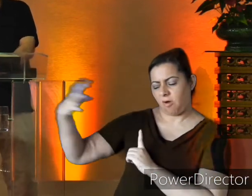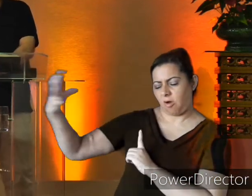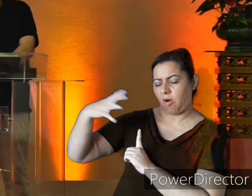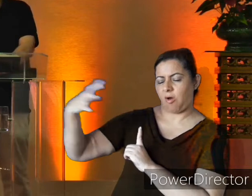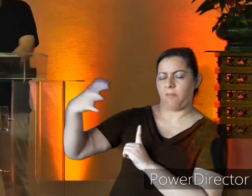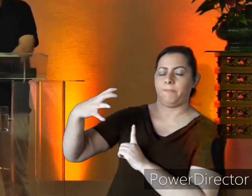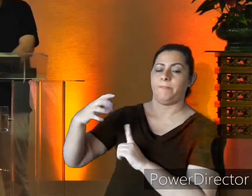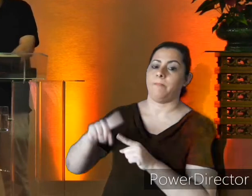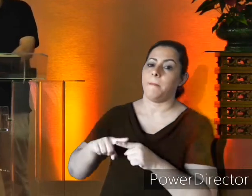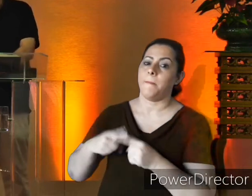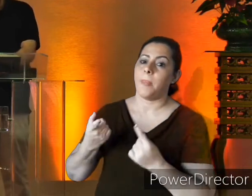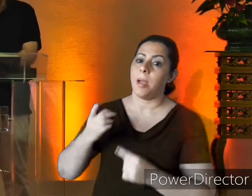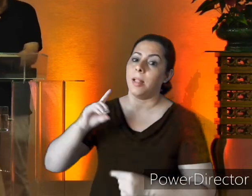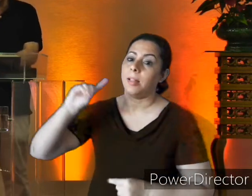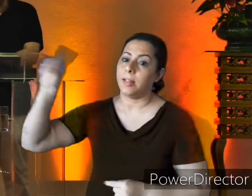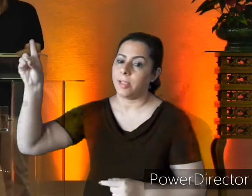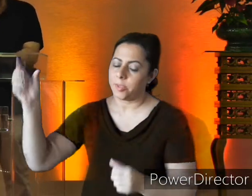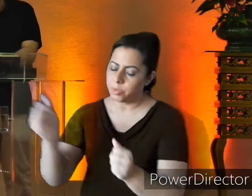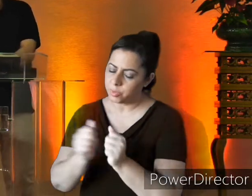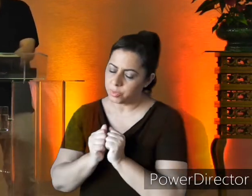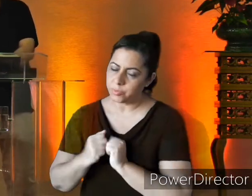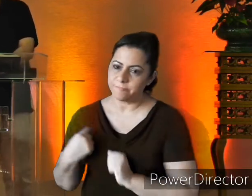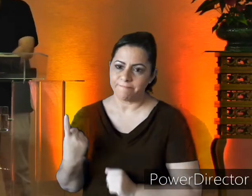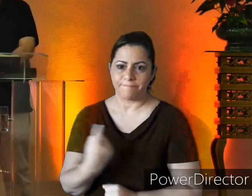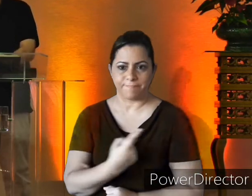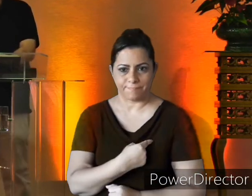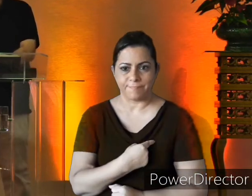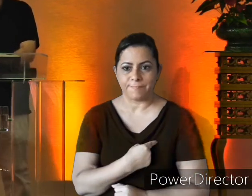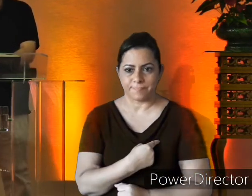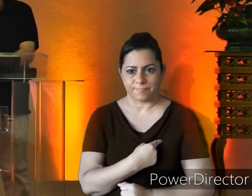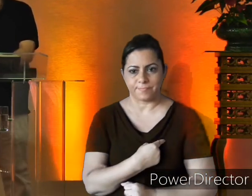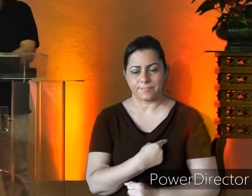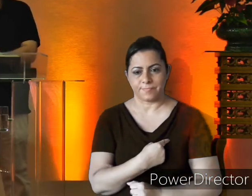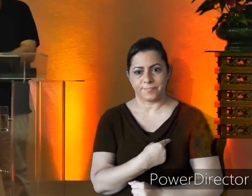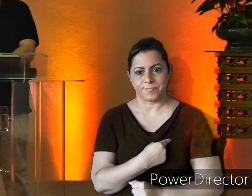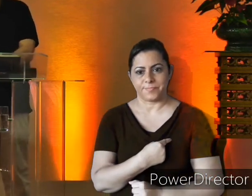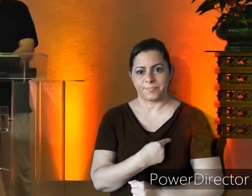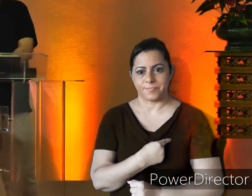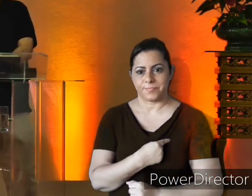tribo de Judá. Ao nosso redor está o Senhor, ao